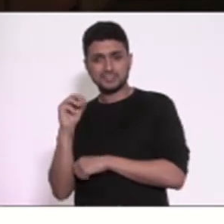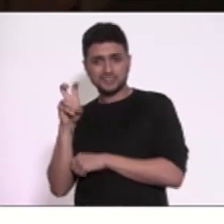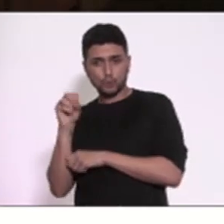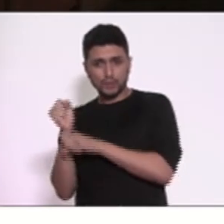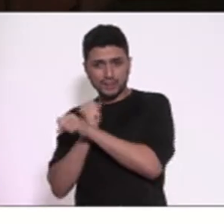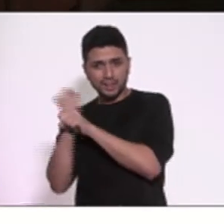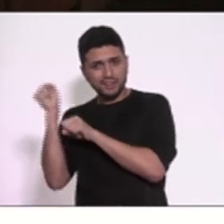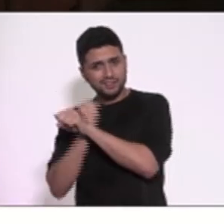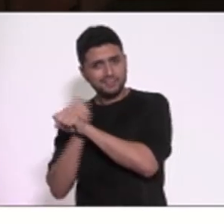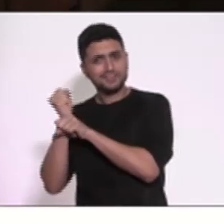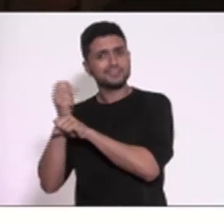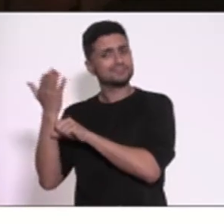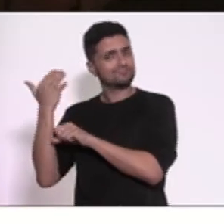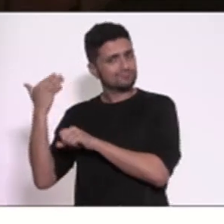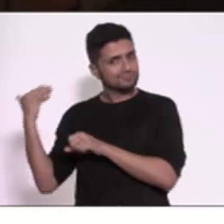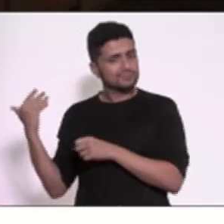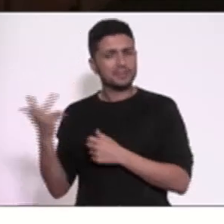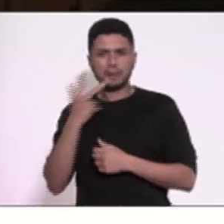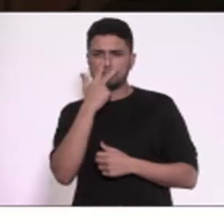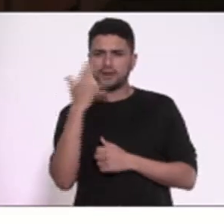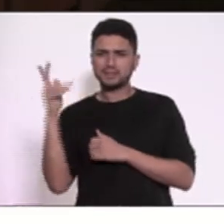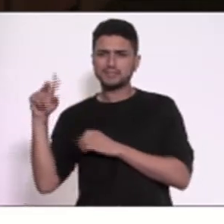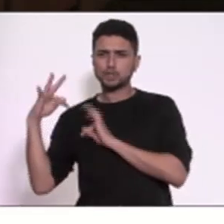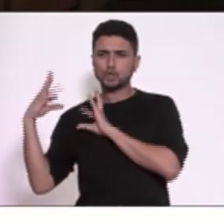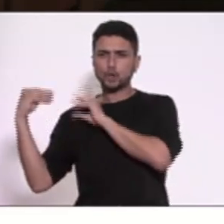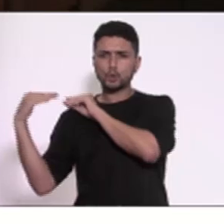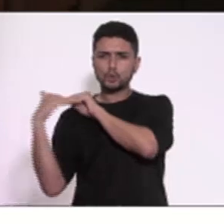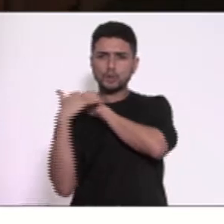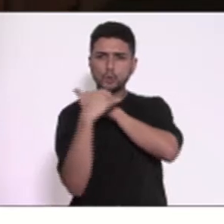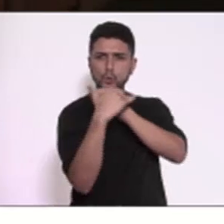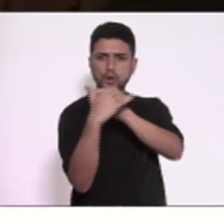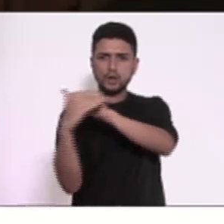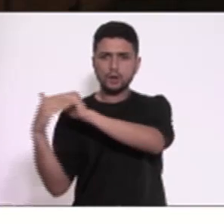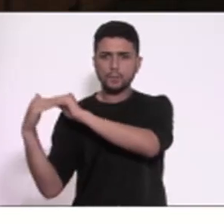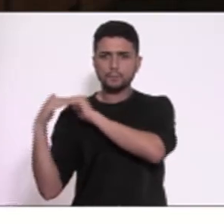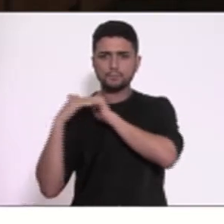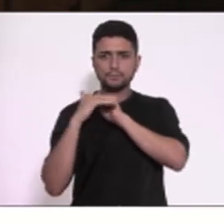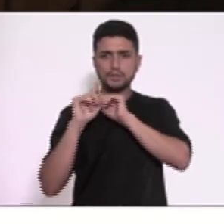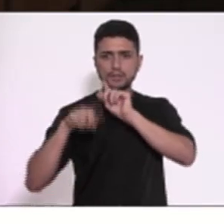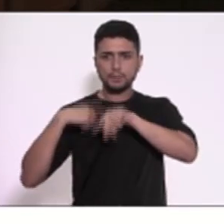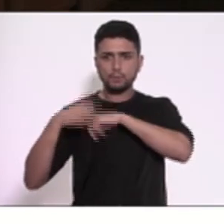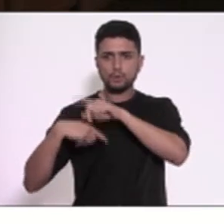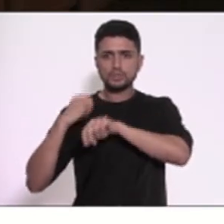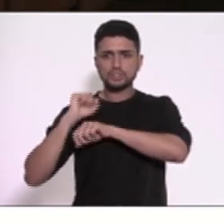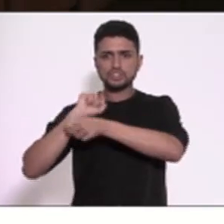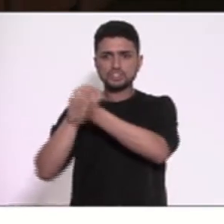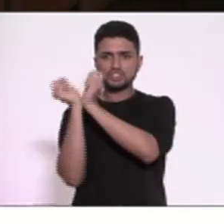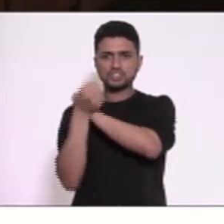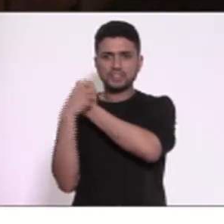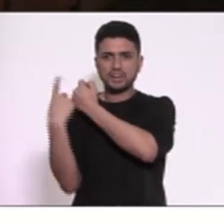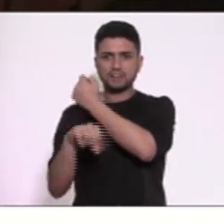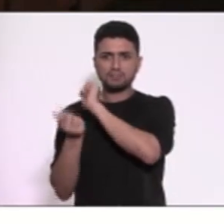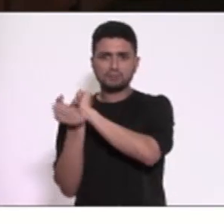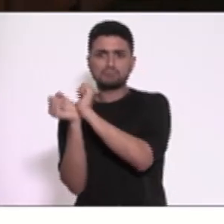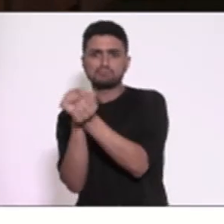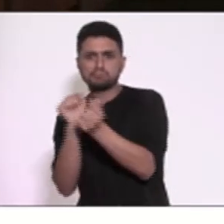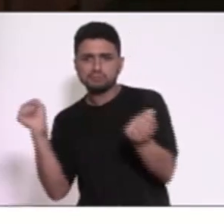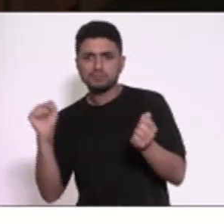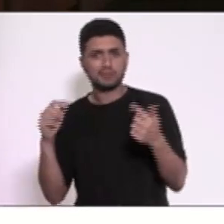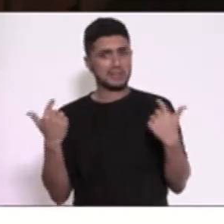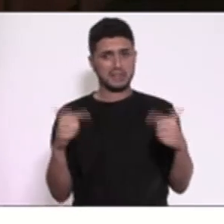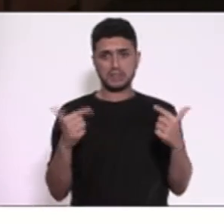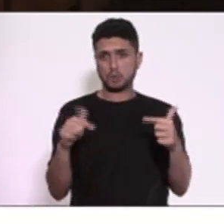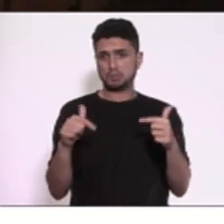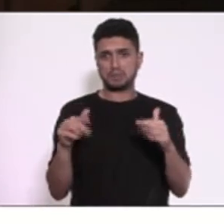colocar todos como iguais. Ou seja, o processo de finalização da escravização no Brasil não trouxe um processo de